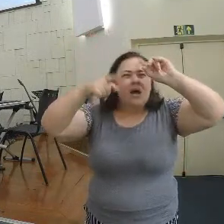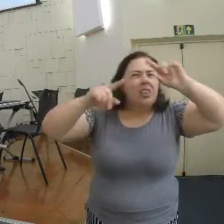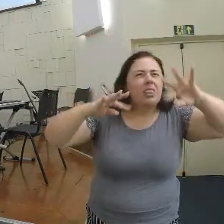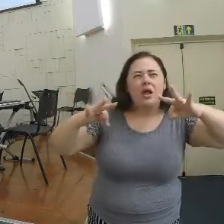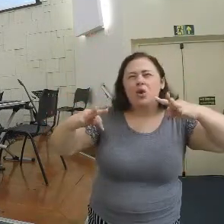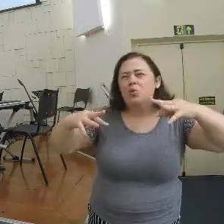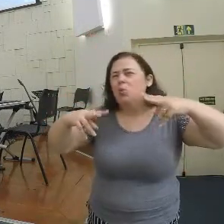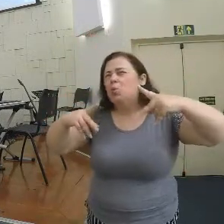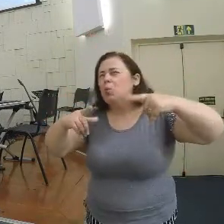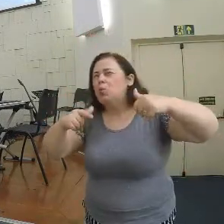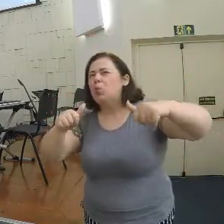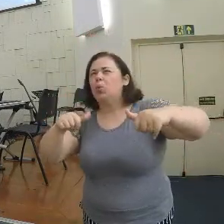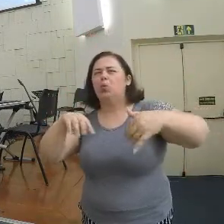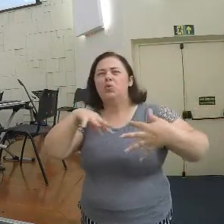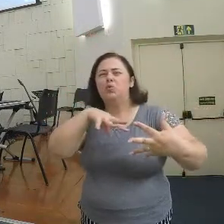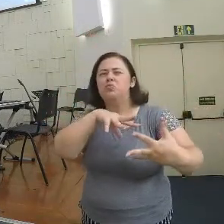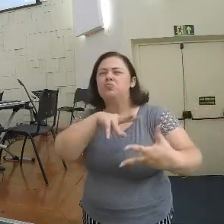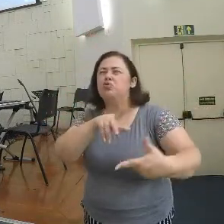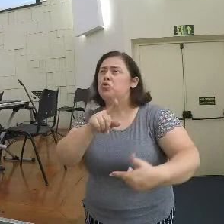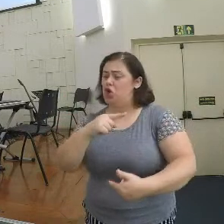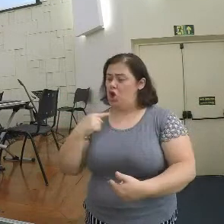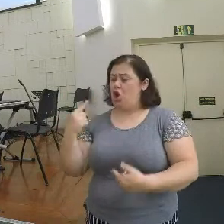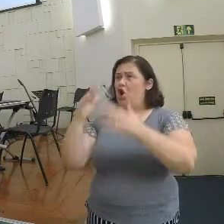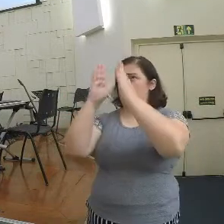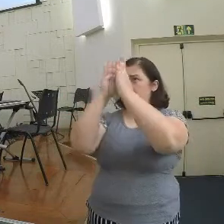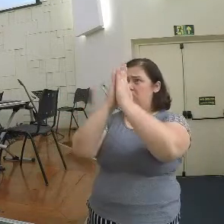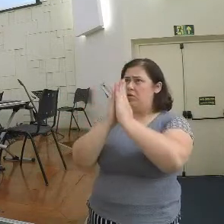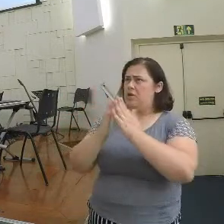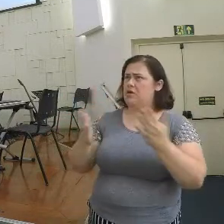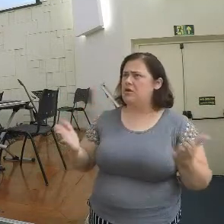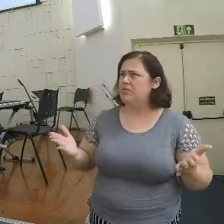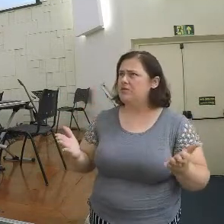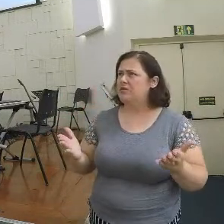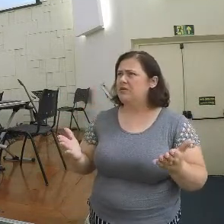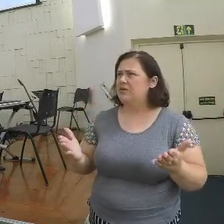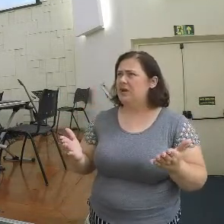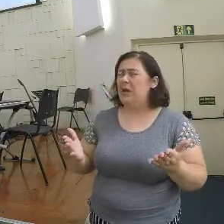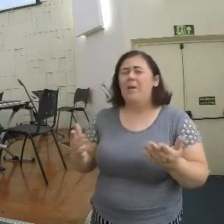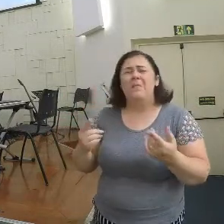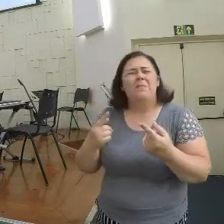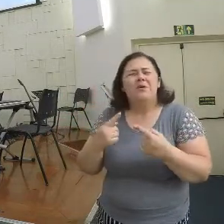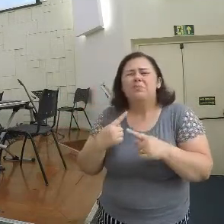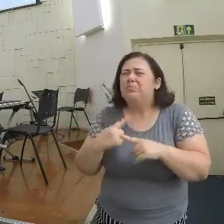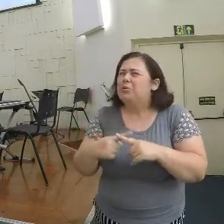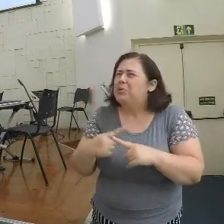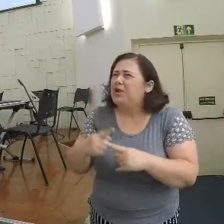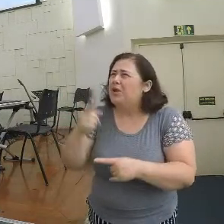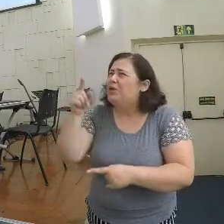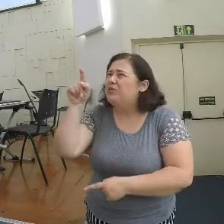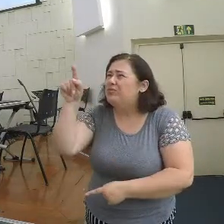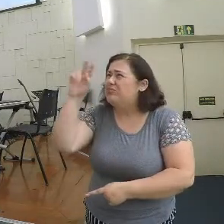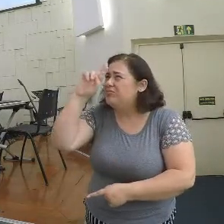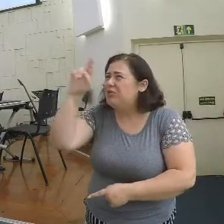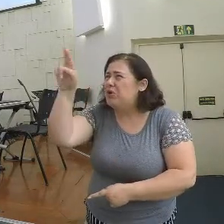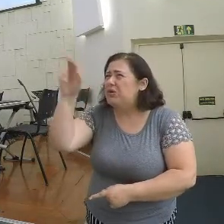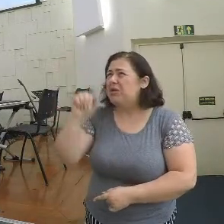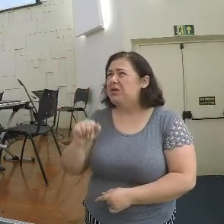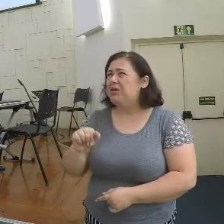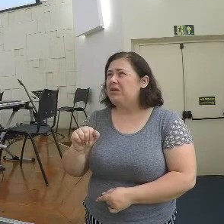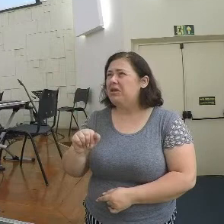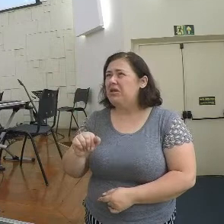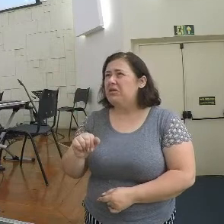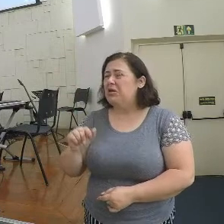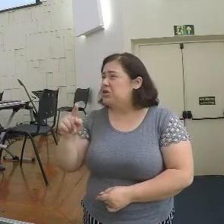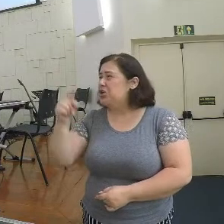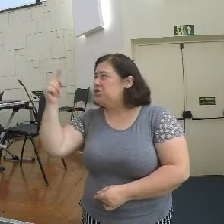elementos, recebendo adoração. Que fazes aí na solidão, apenas 2 ladrões por companhia? Este lugar é